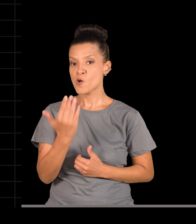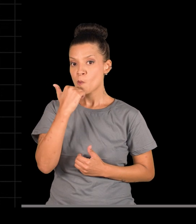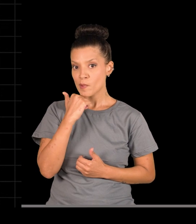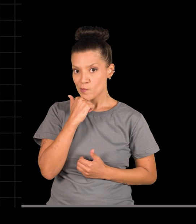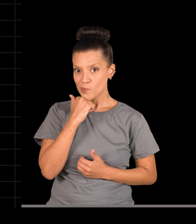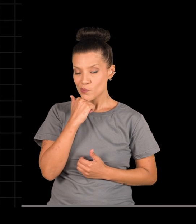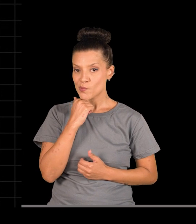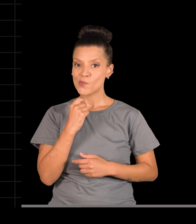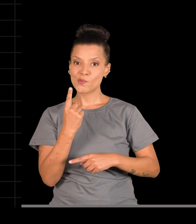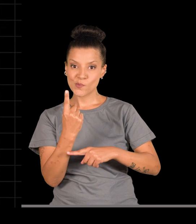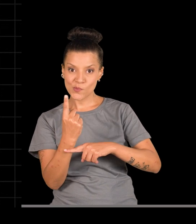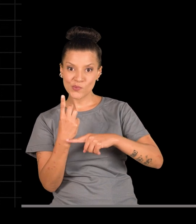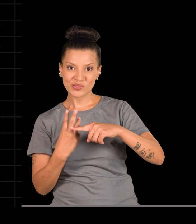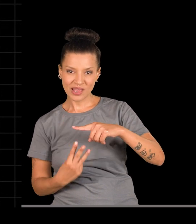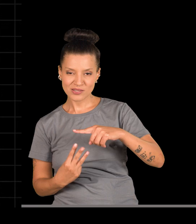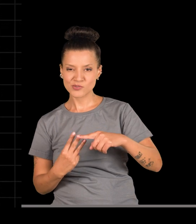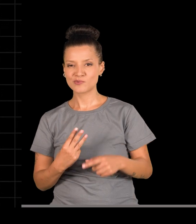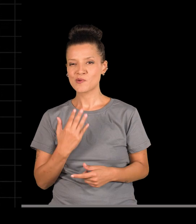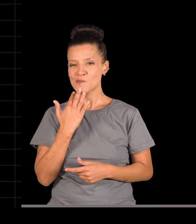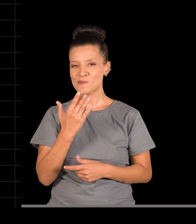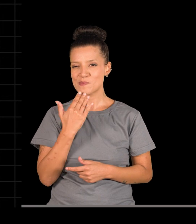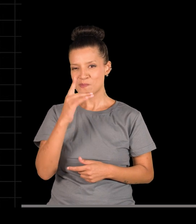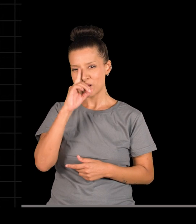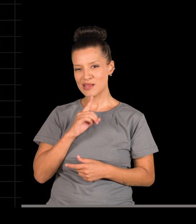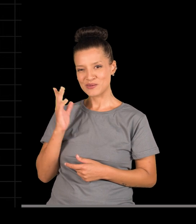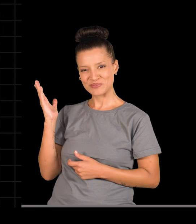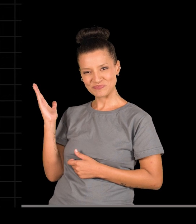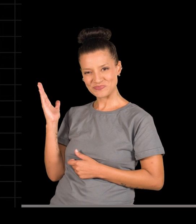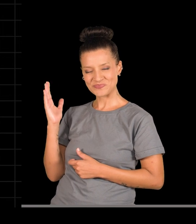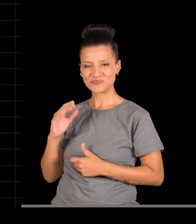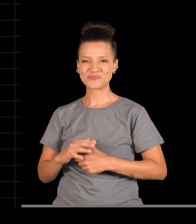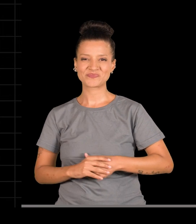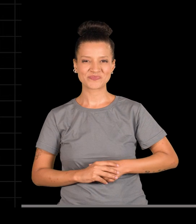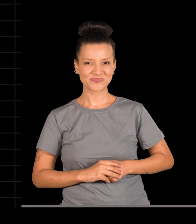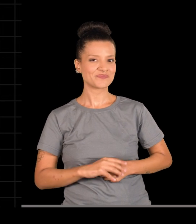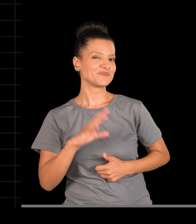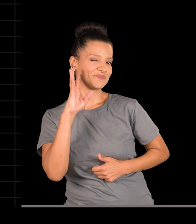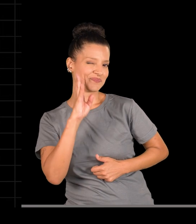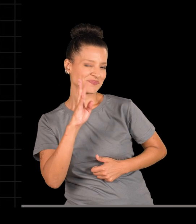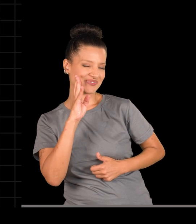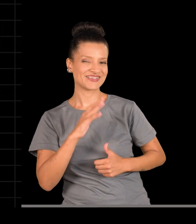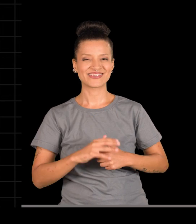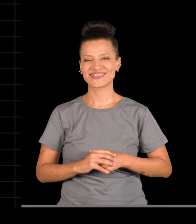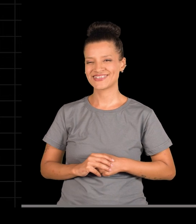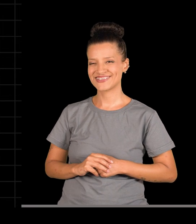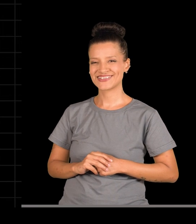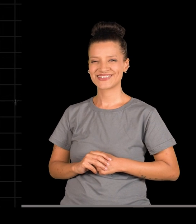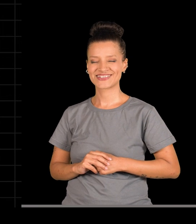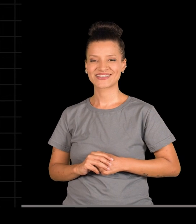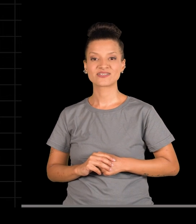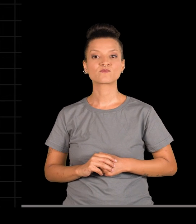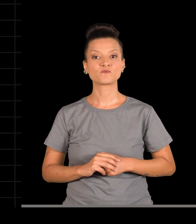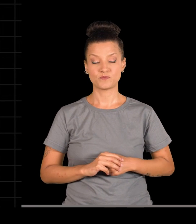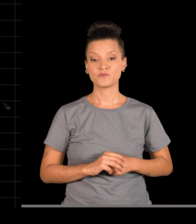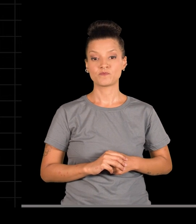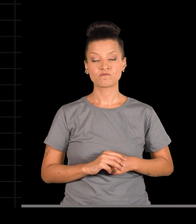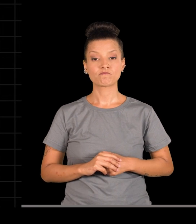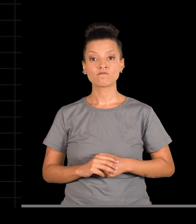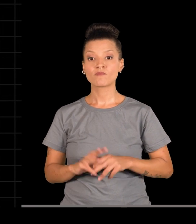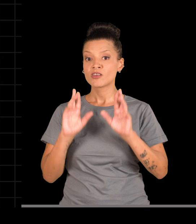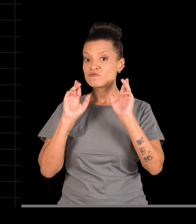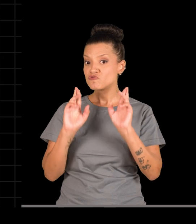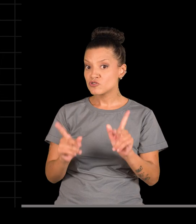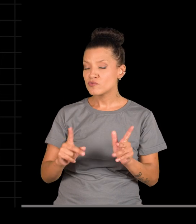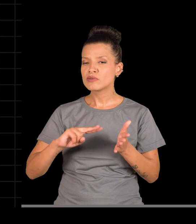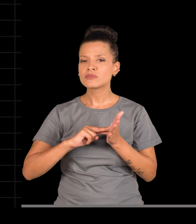cada uma recebeu um pedacinho desse aqui, 1 terço. É ou não é? Beleza? Ficou claro para você aí então? Como quociente? Legal, né? Vamos